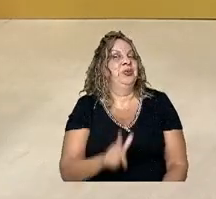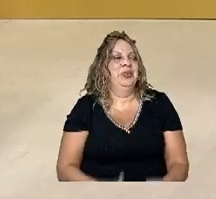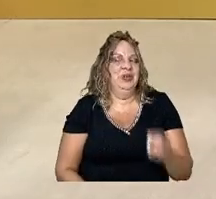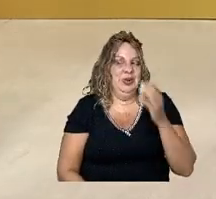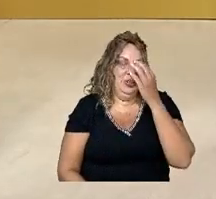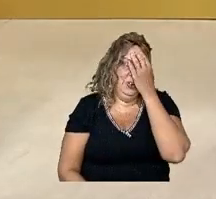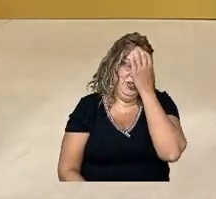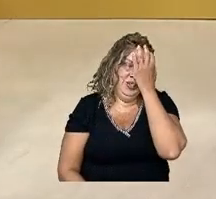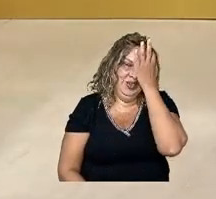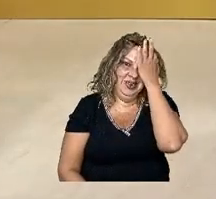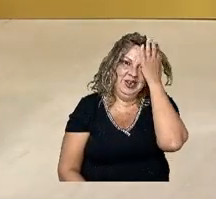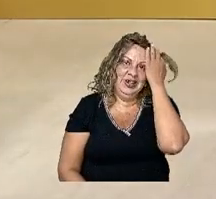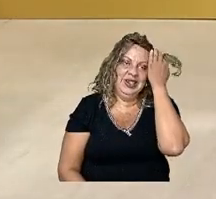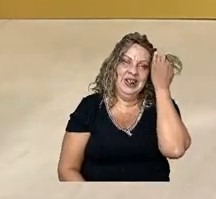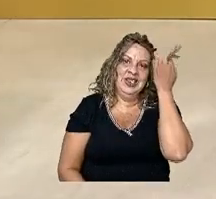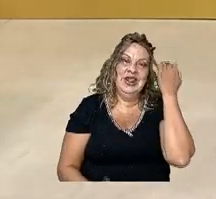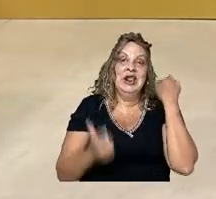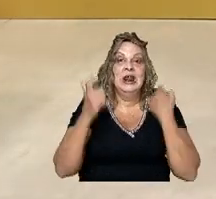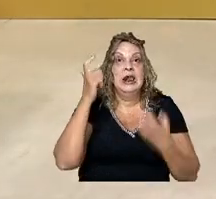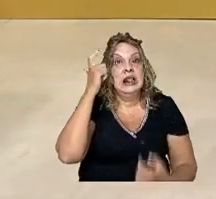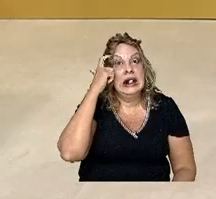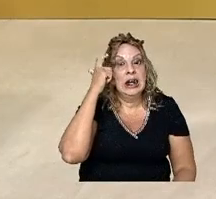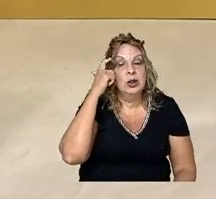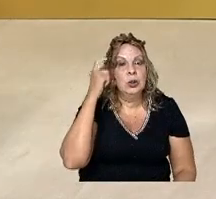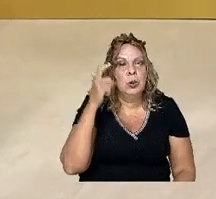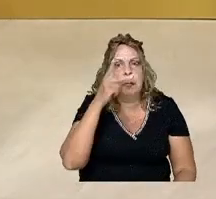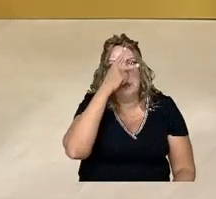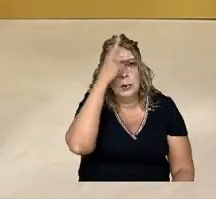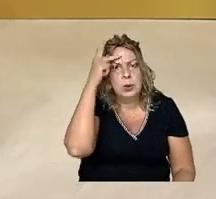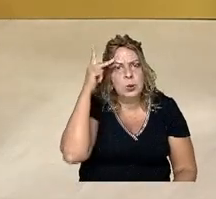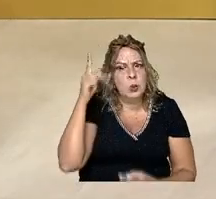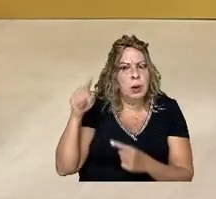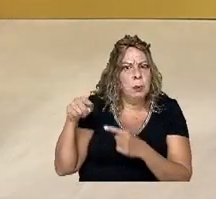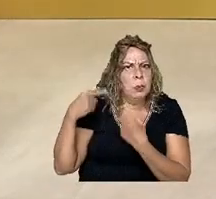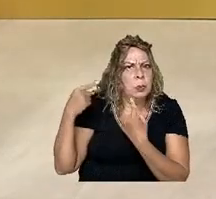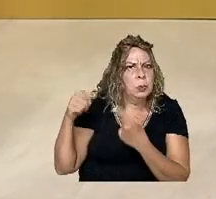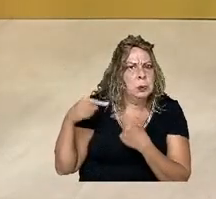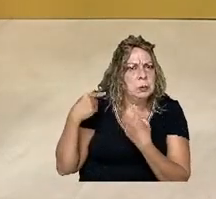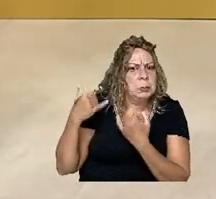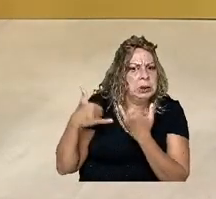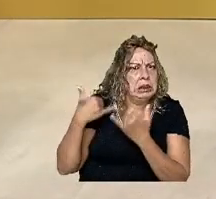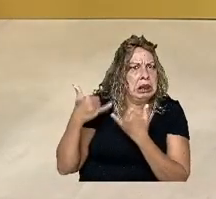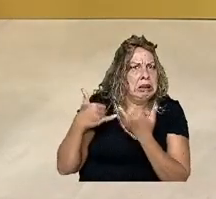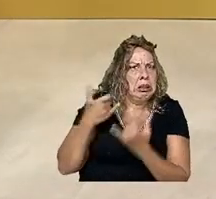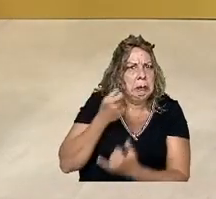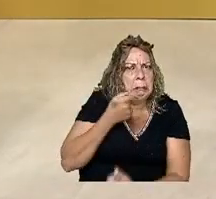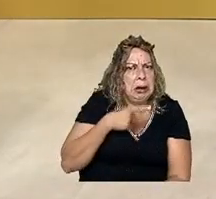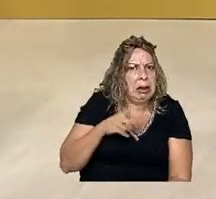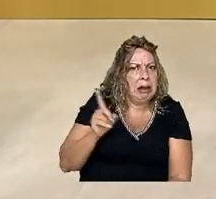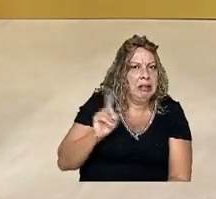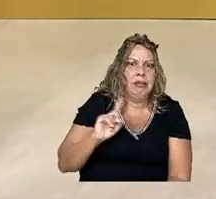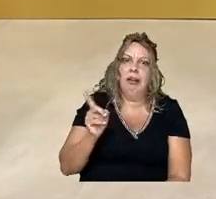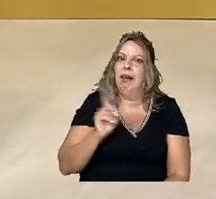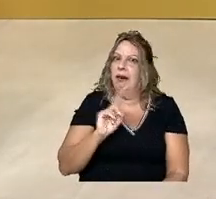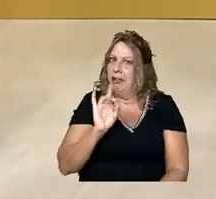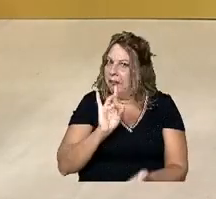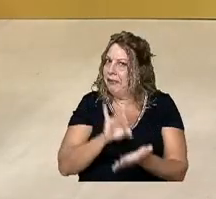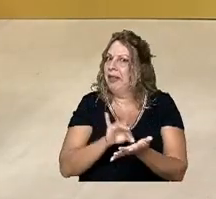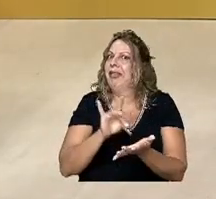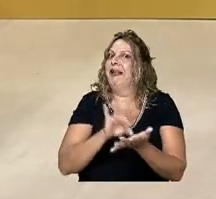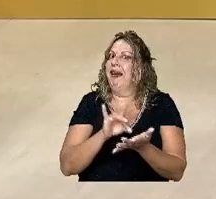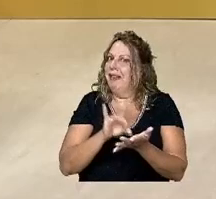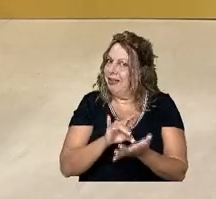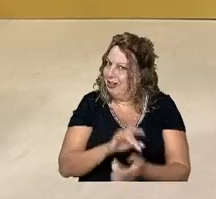imagina, viu? Ele achou que estavam zoando com ele, né? Ô, oh, gente, eu queria, viu, passar por uma dessas. Aquela pegadinha, mas que é verdade,